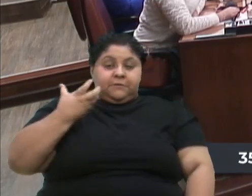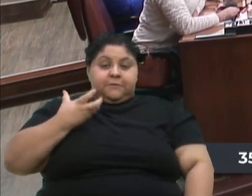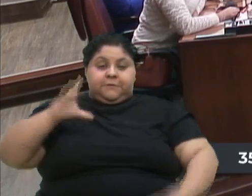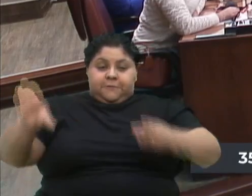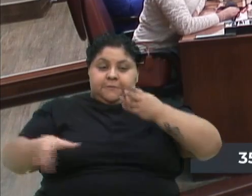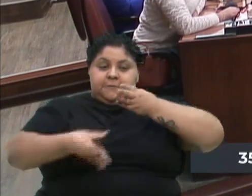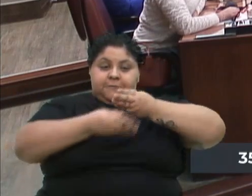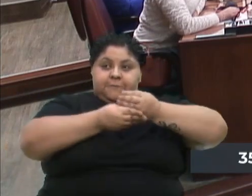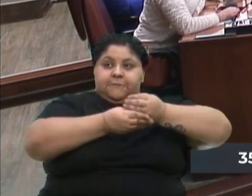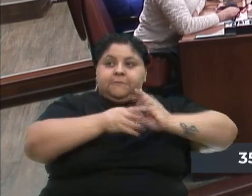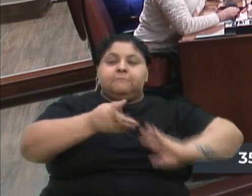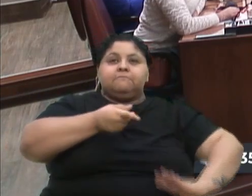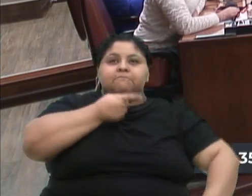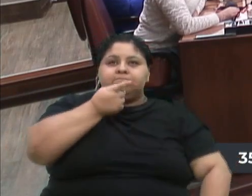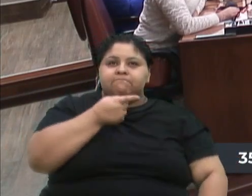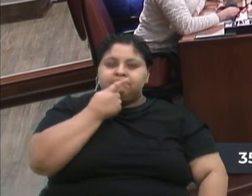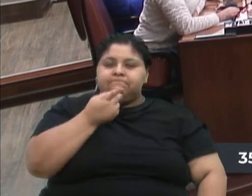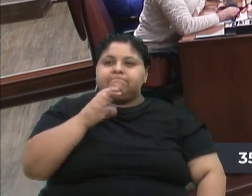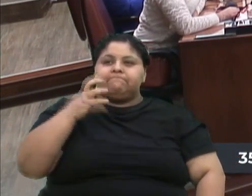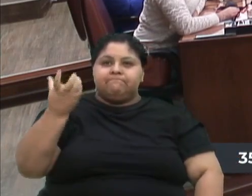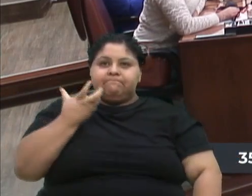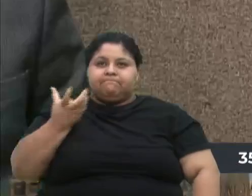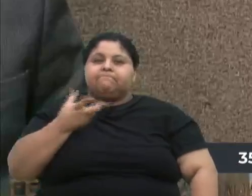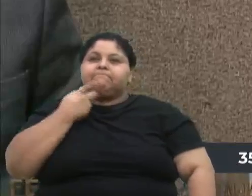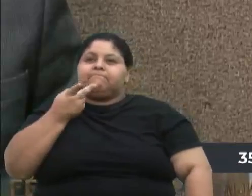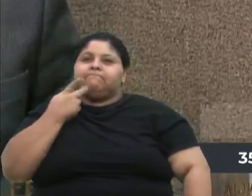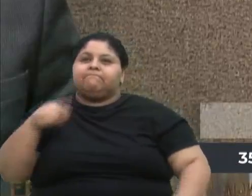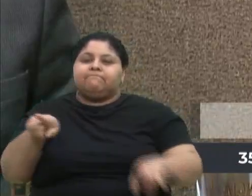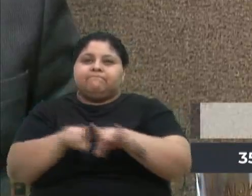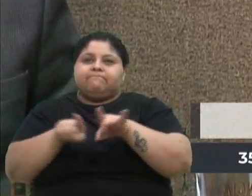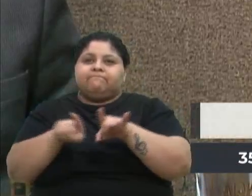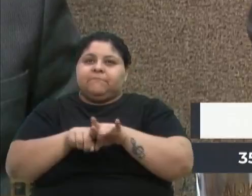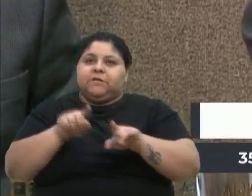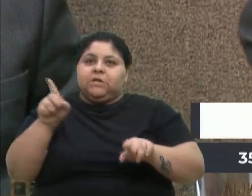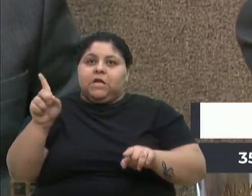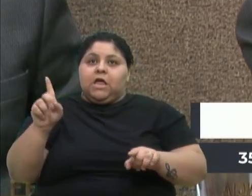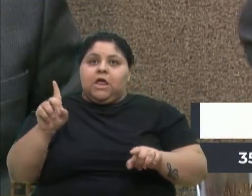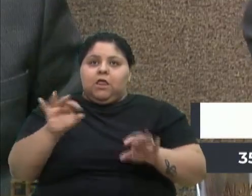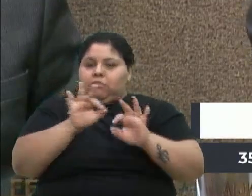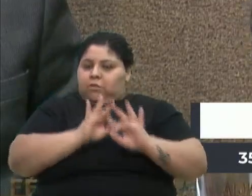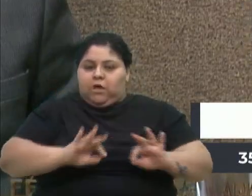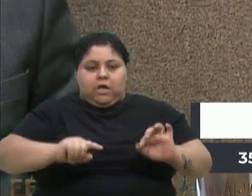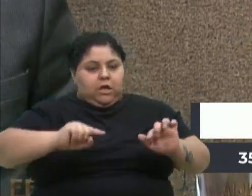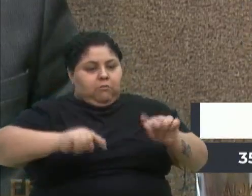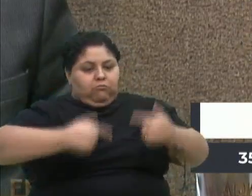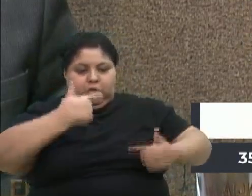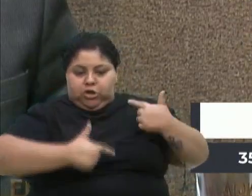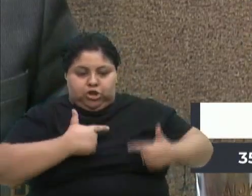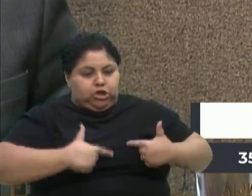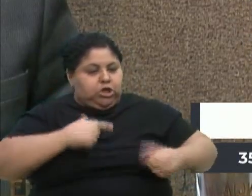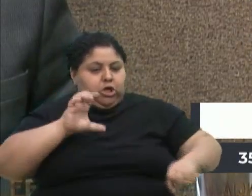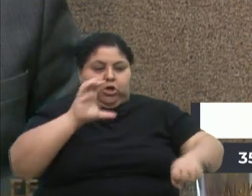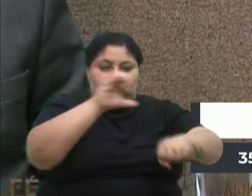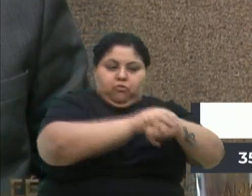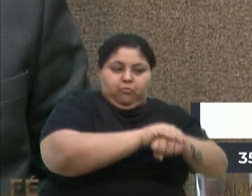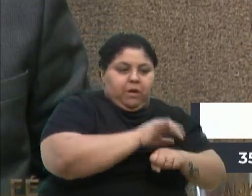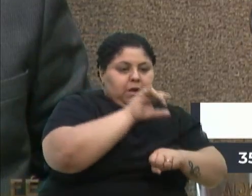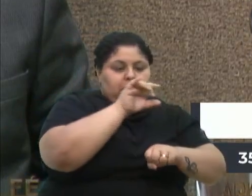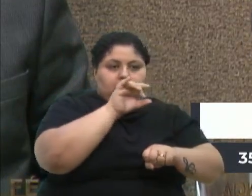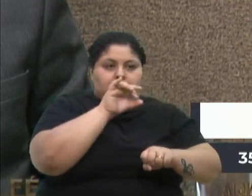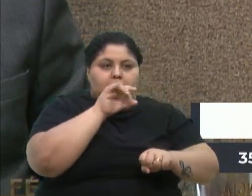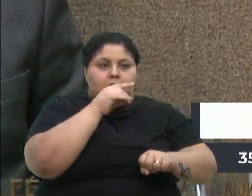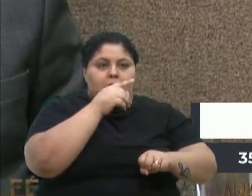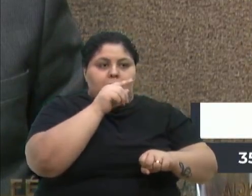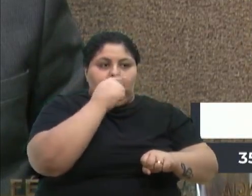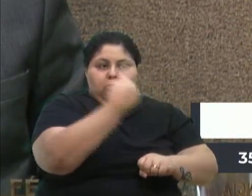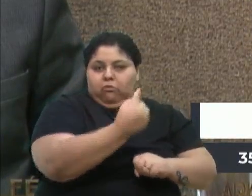com a sua fala. E quero dizer que aqui ninguém está criticando ninguém está querendo culpar esse ou aquele, mas a